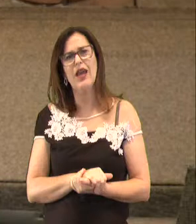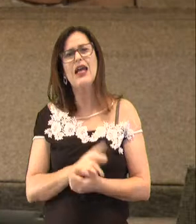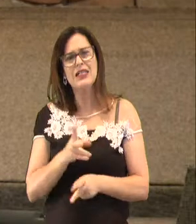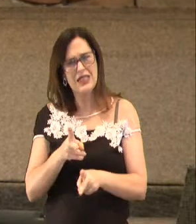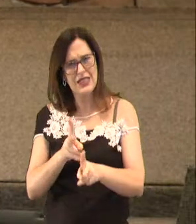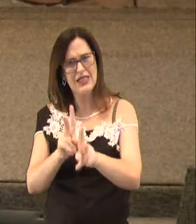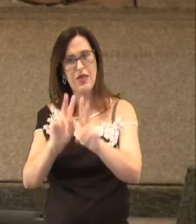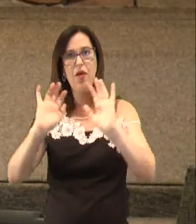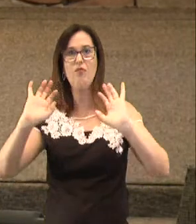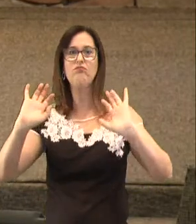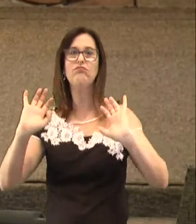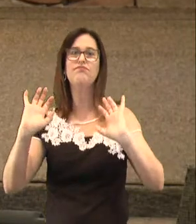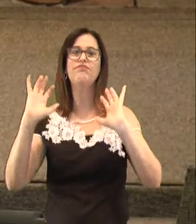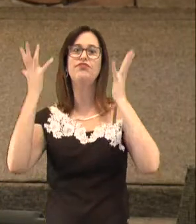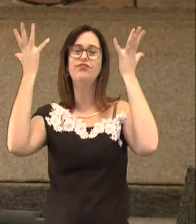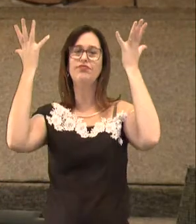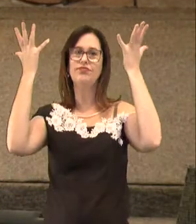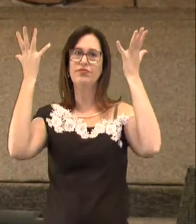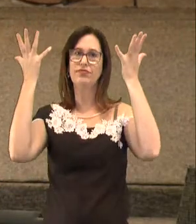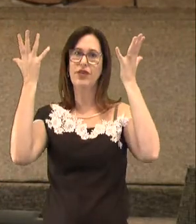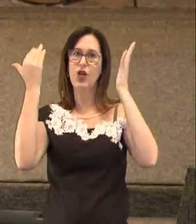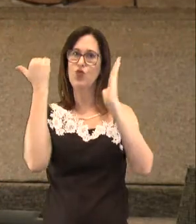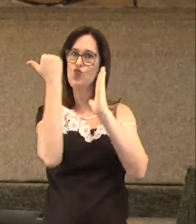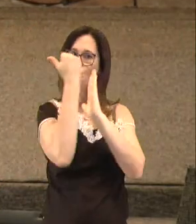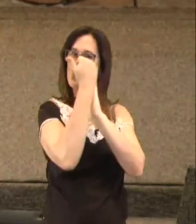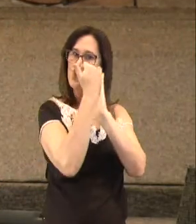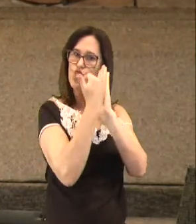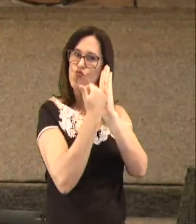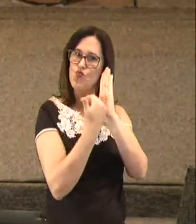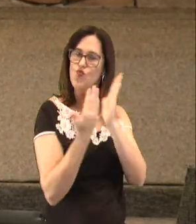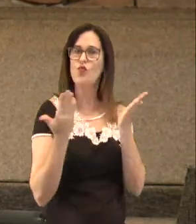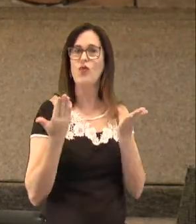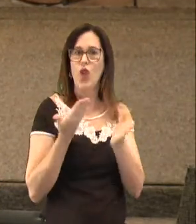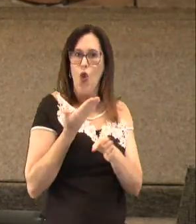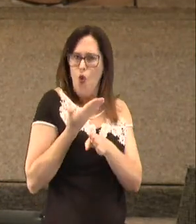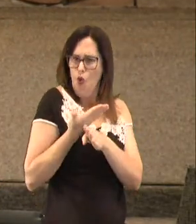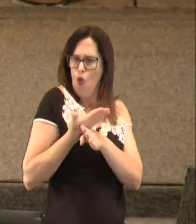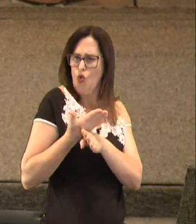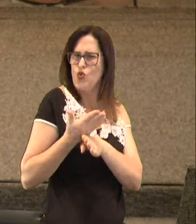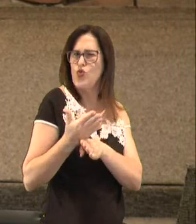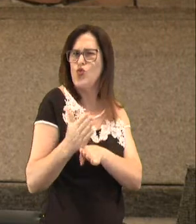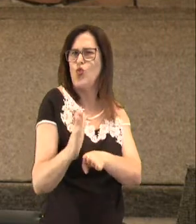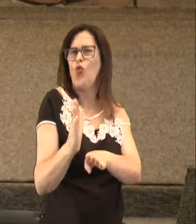nas celebrações litúrgicas, era sempre de uma forma muito